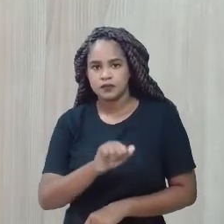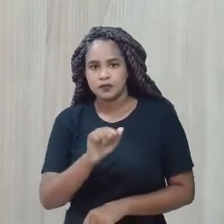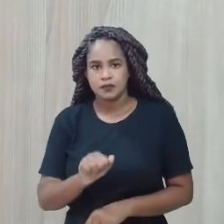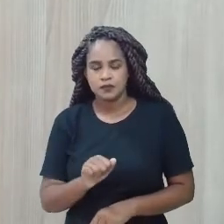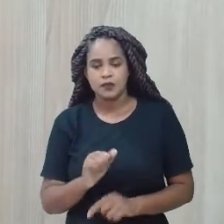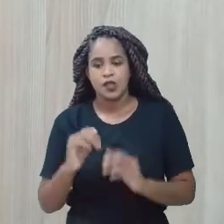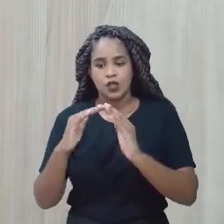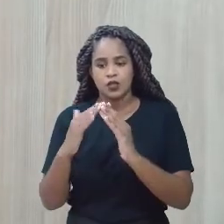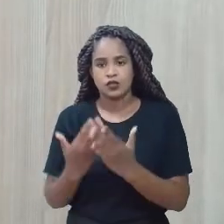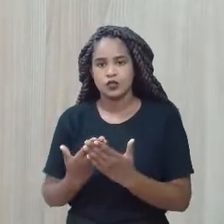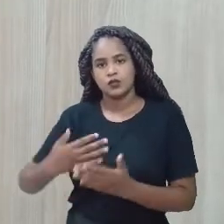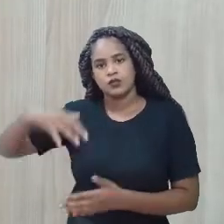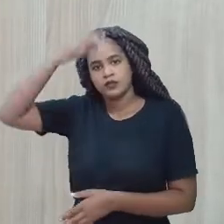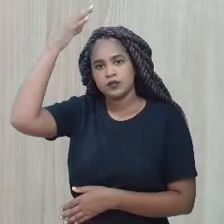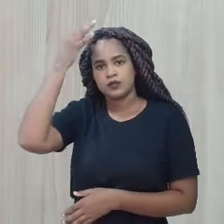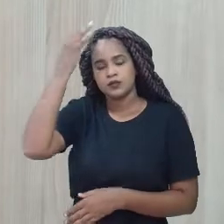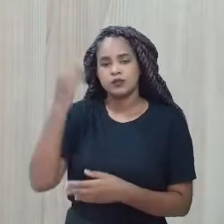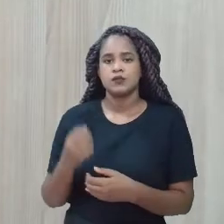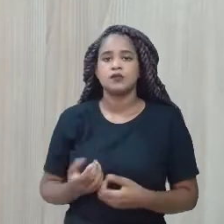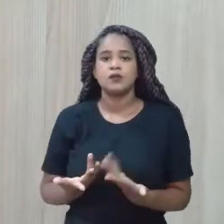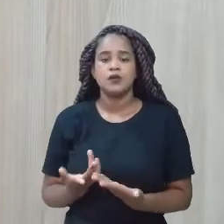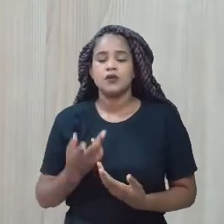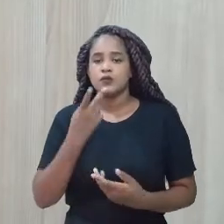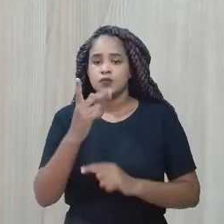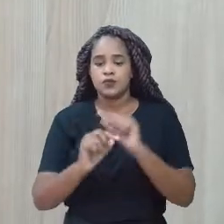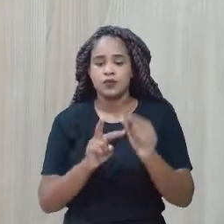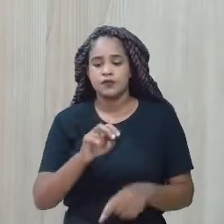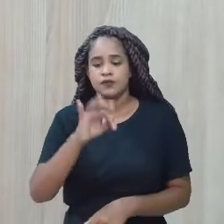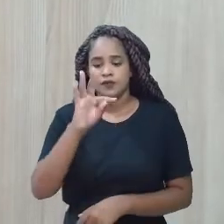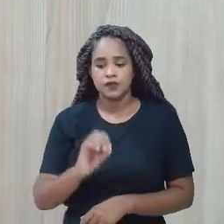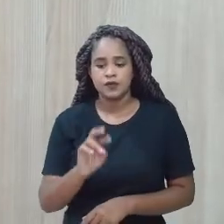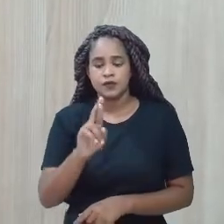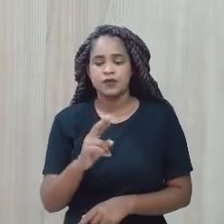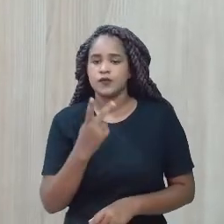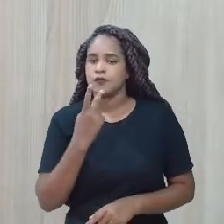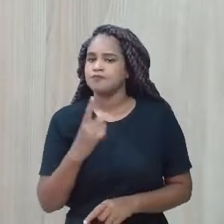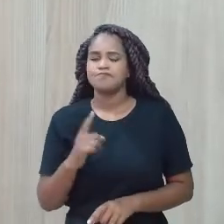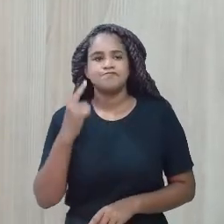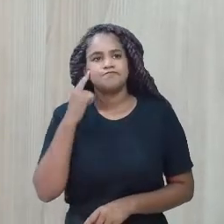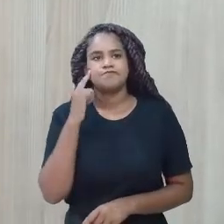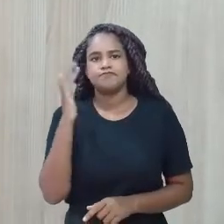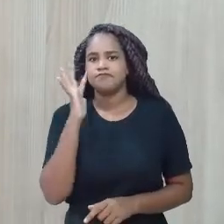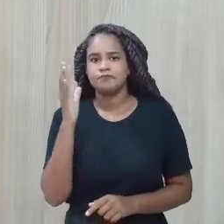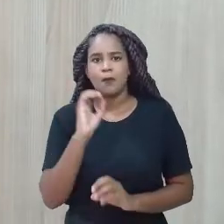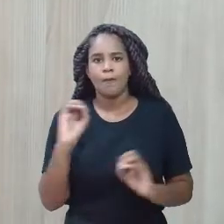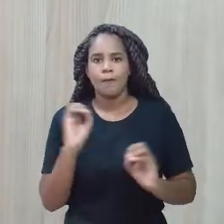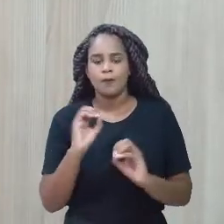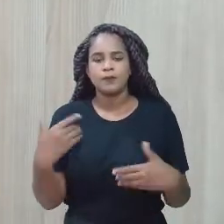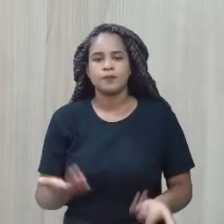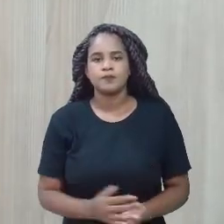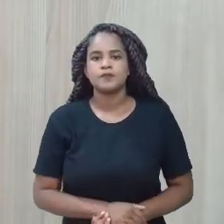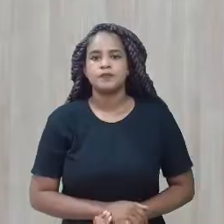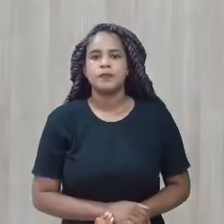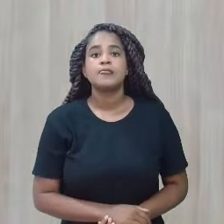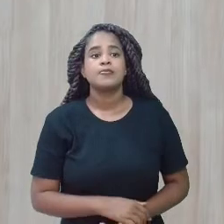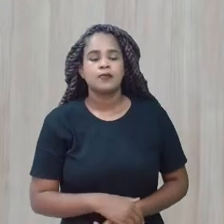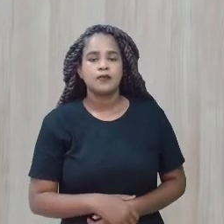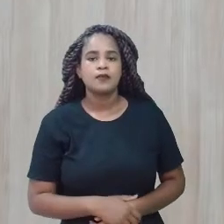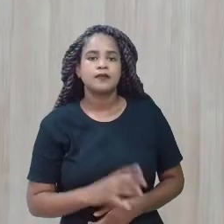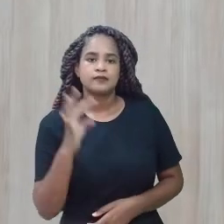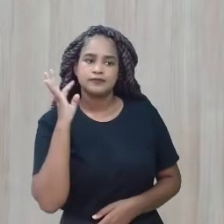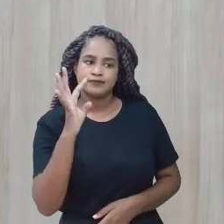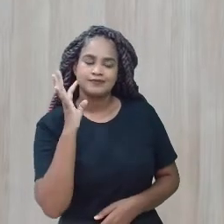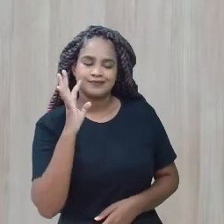Espírito Santo, Vitor dizendo que nunca parou para pensar. Então, o chat está aqui, ó, fervendo. Que legal.